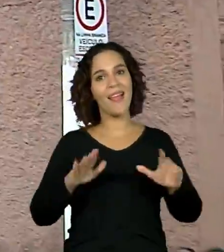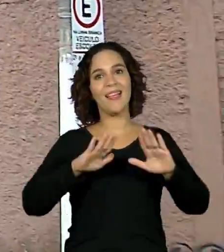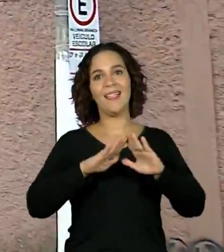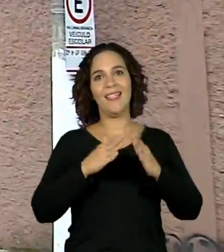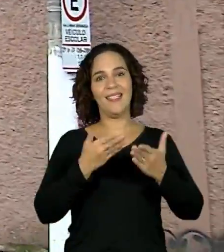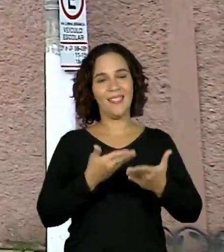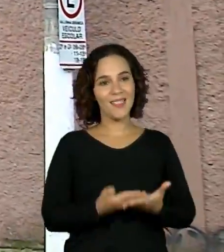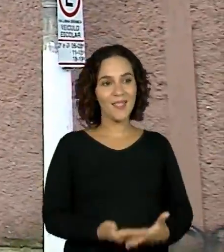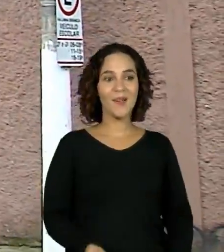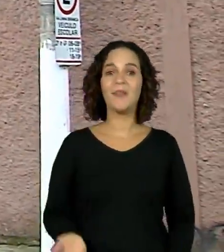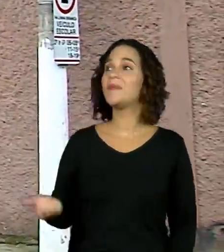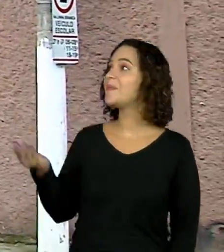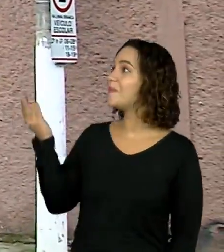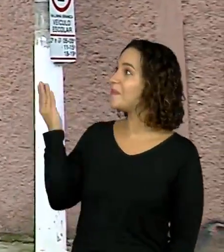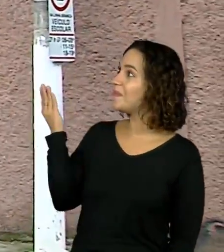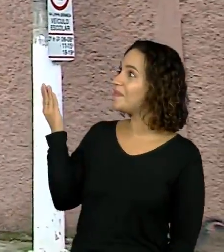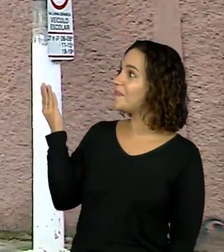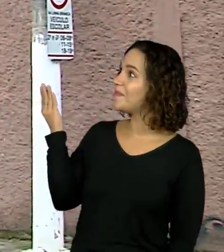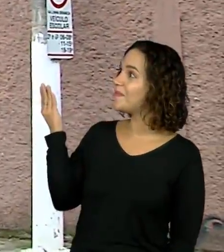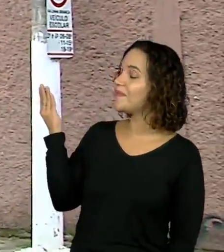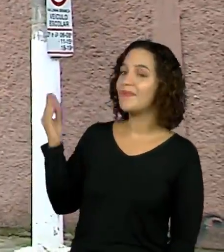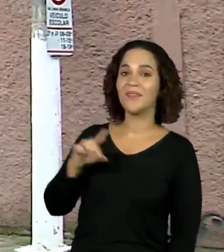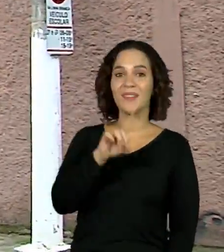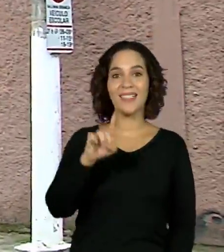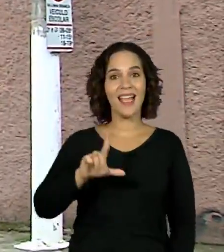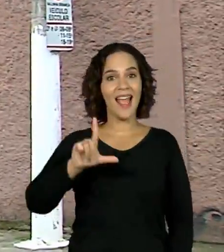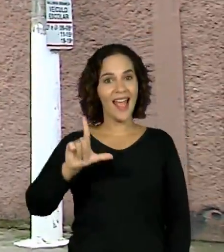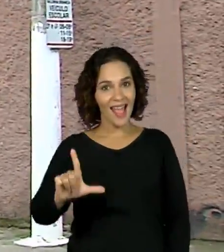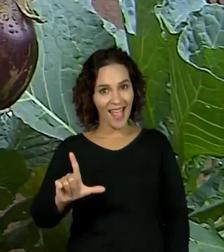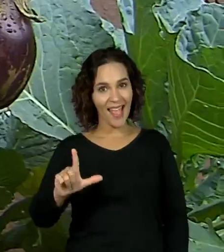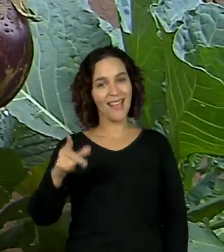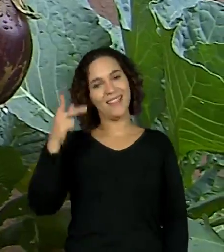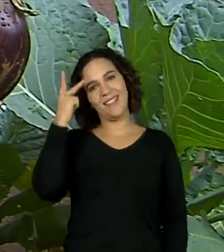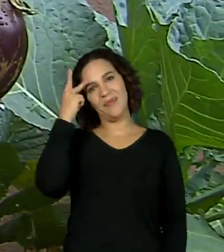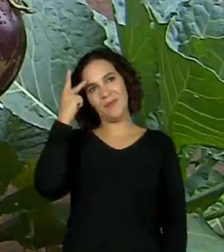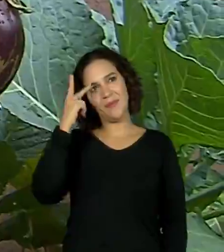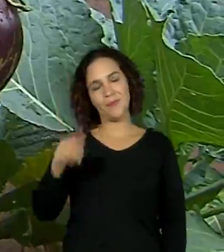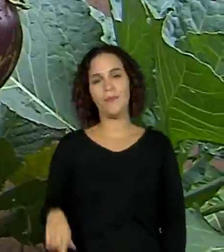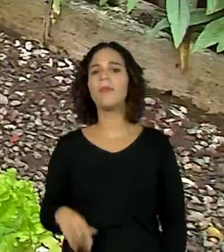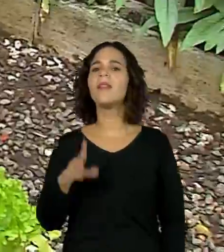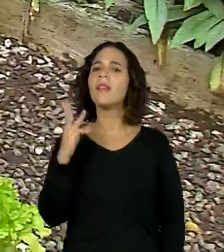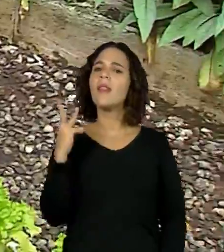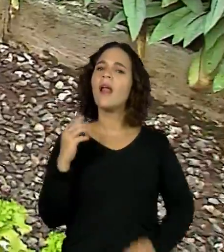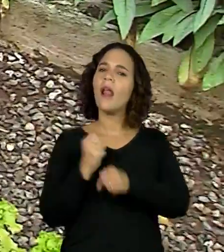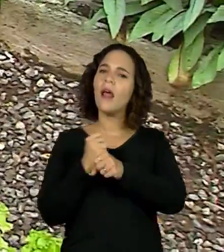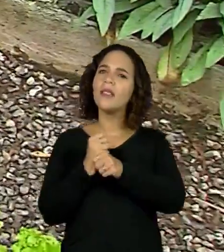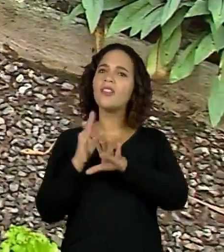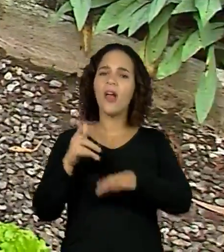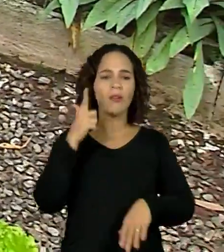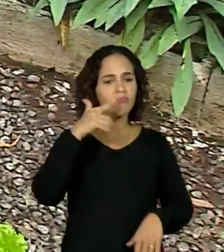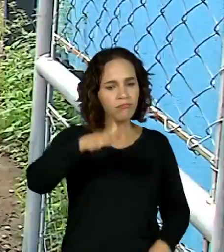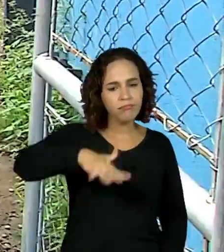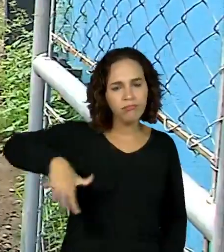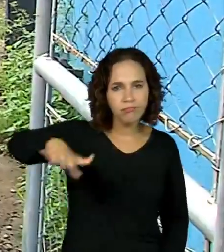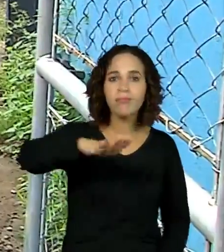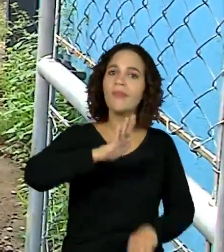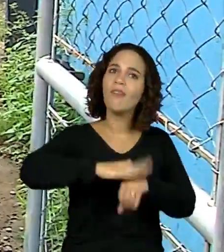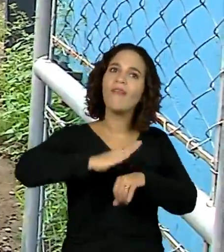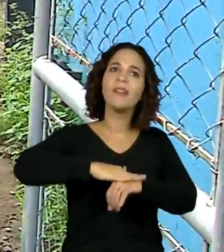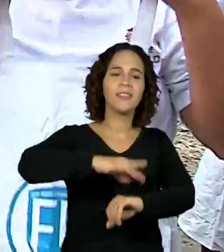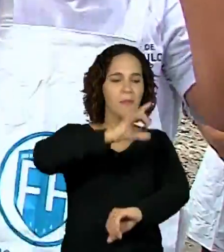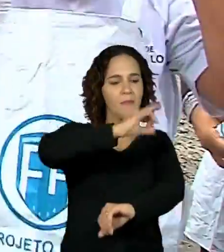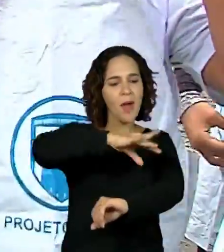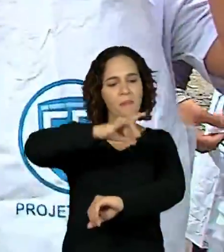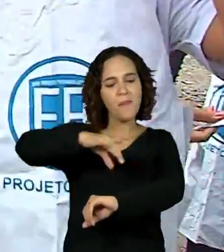Professor Fernando de Azevedo, na zona leste da capital. Há 3 anos, esse espaço é utilizado como uma